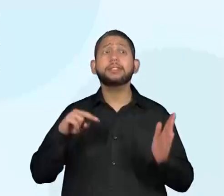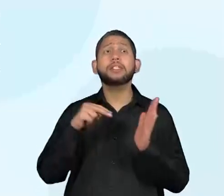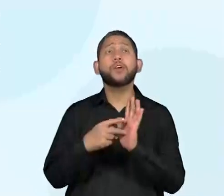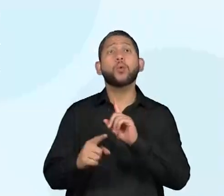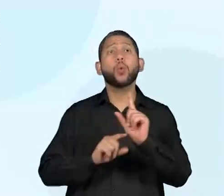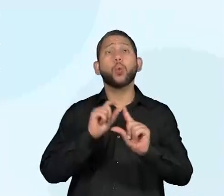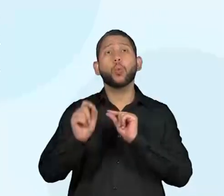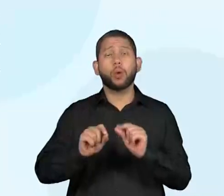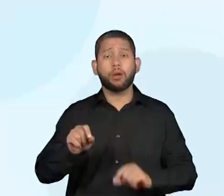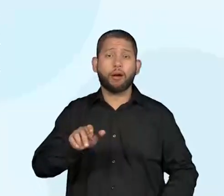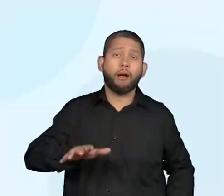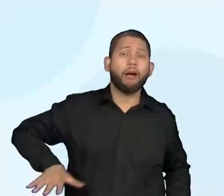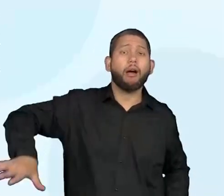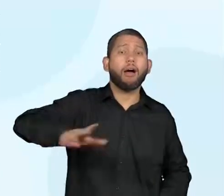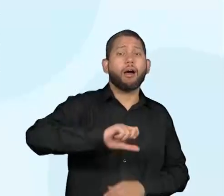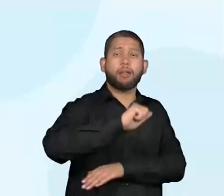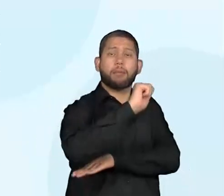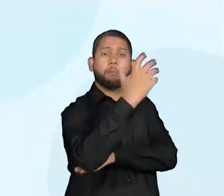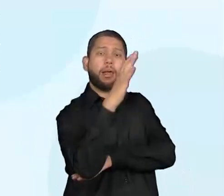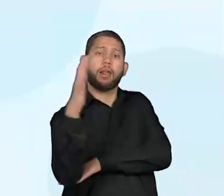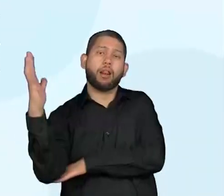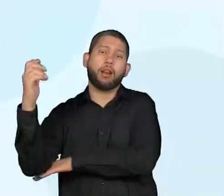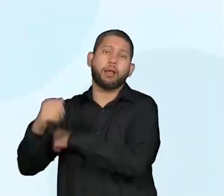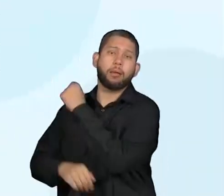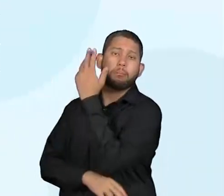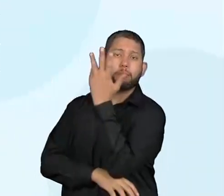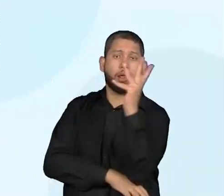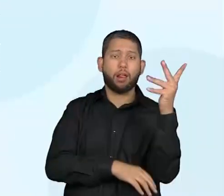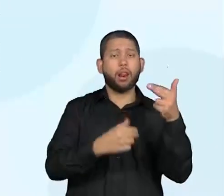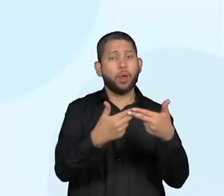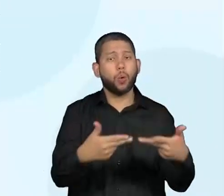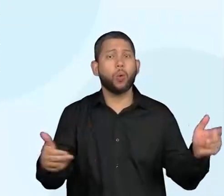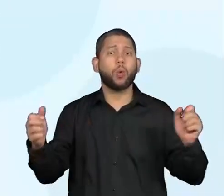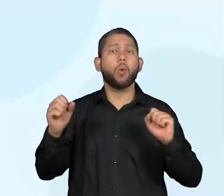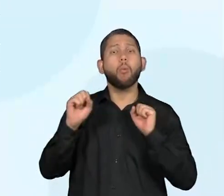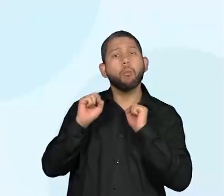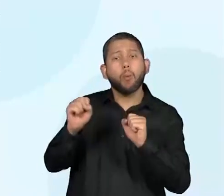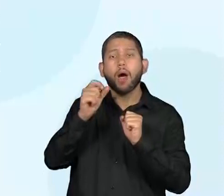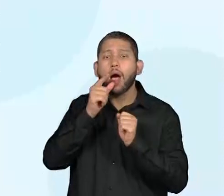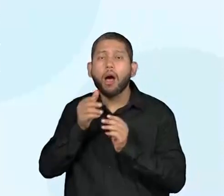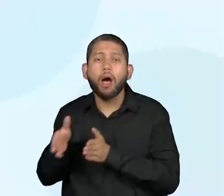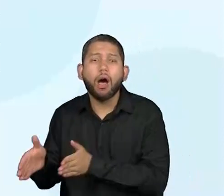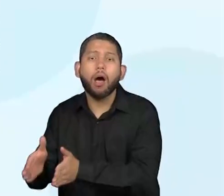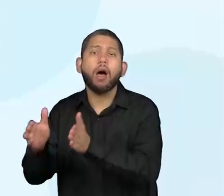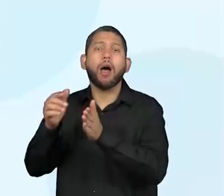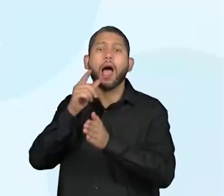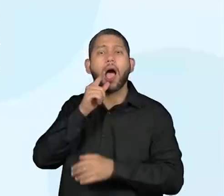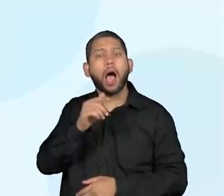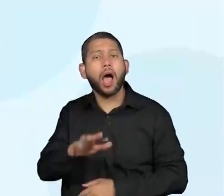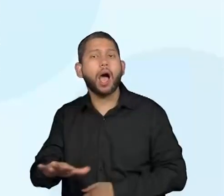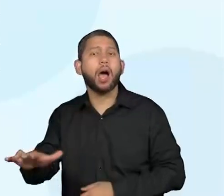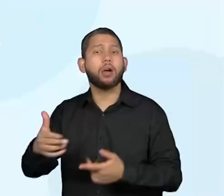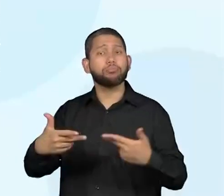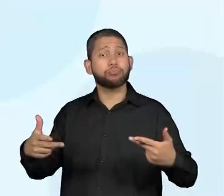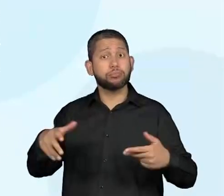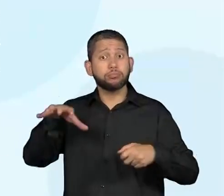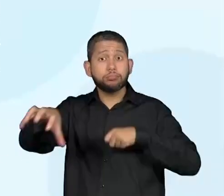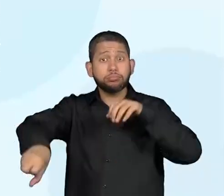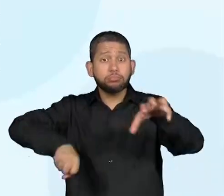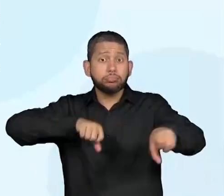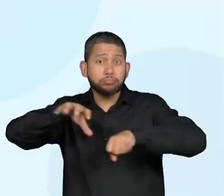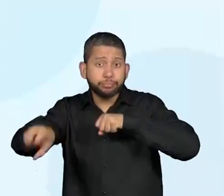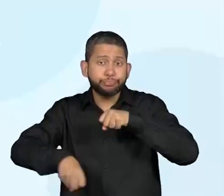Extrativismo é uma atividade caracterizada pela retirada de recursos do meio ambiente, tais como